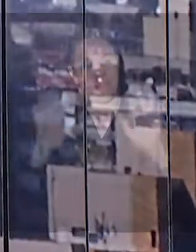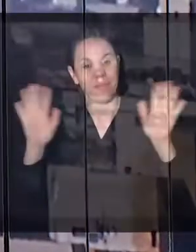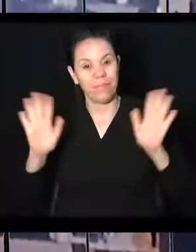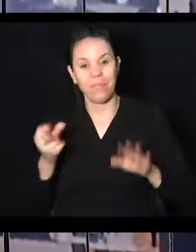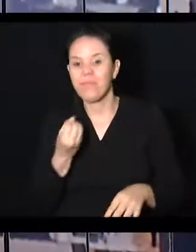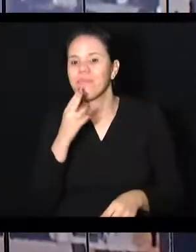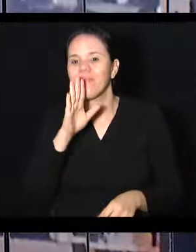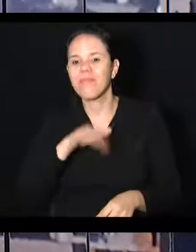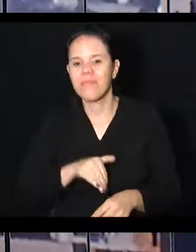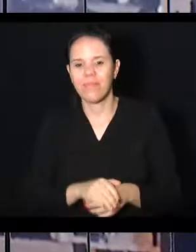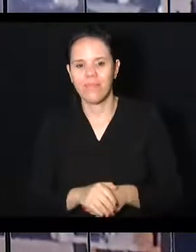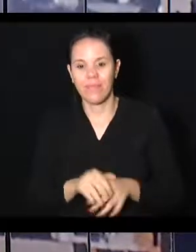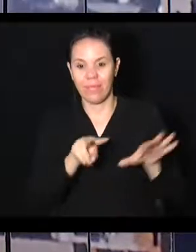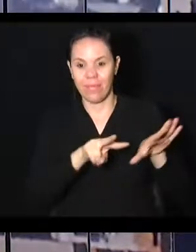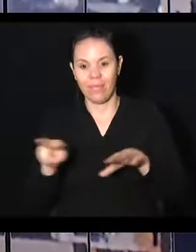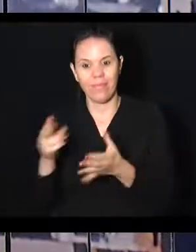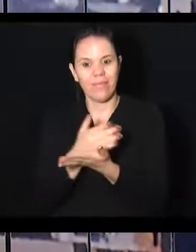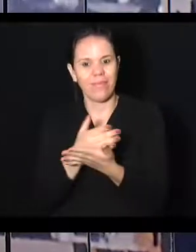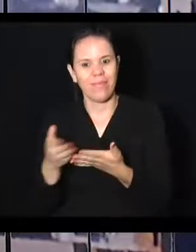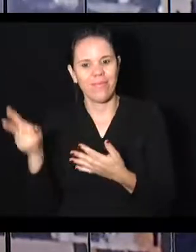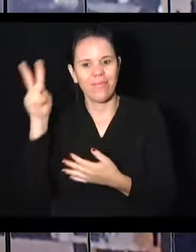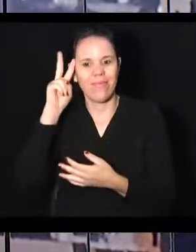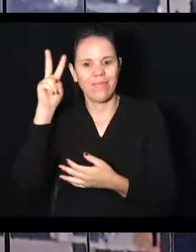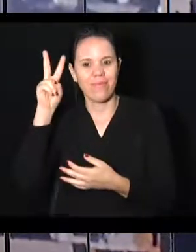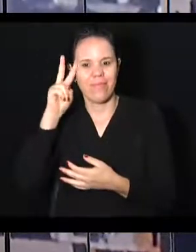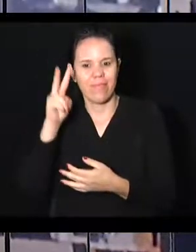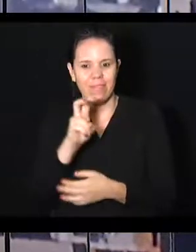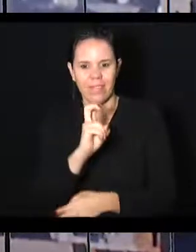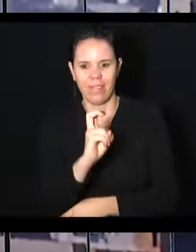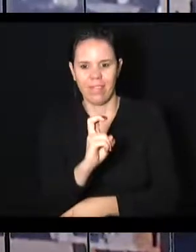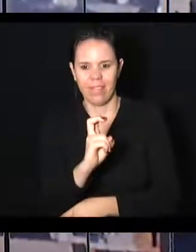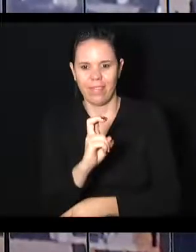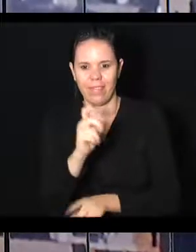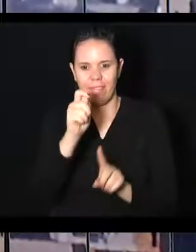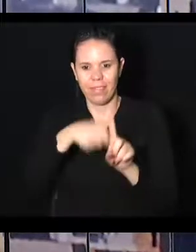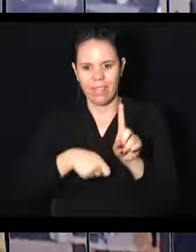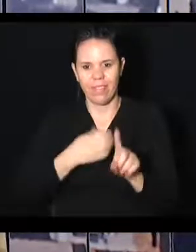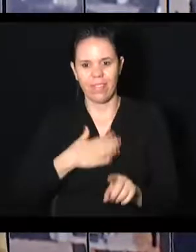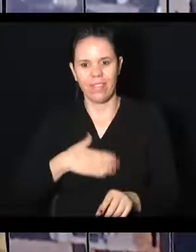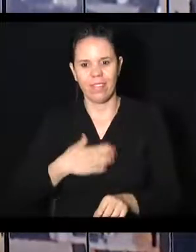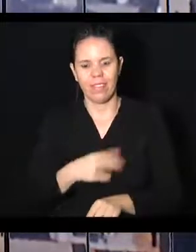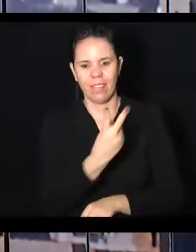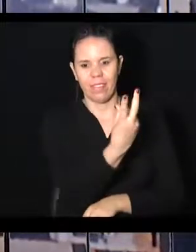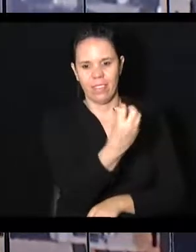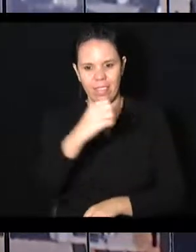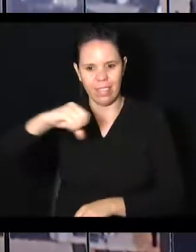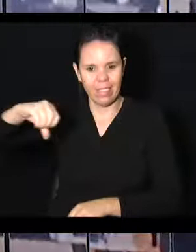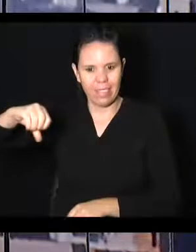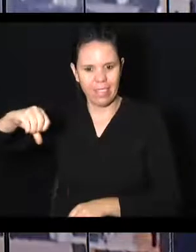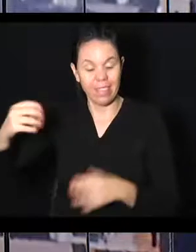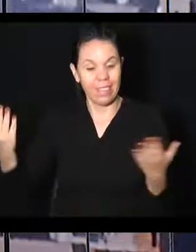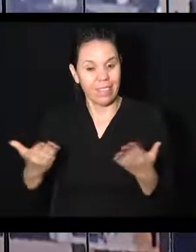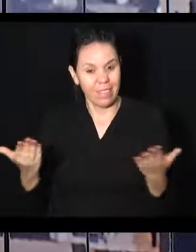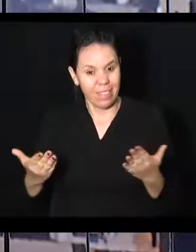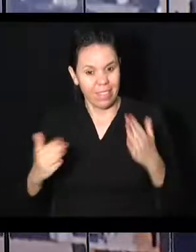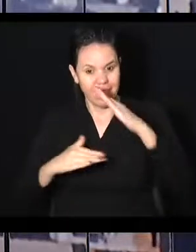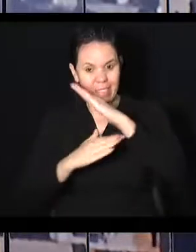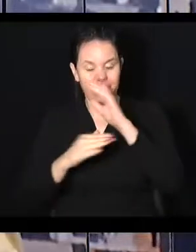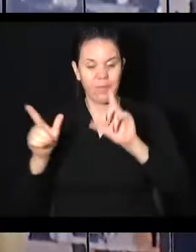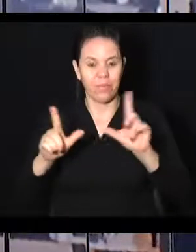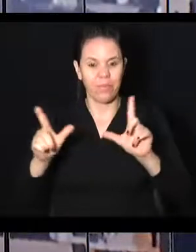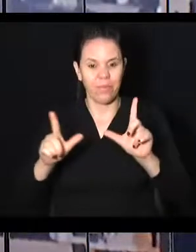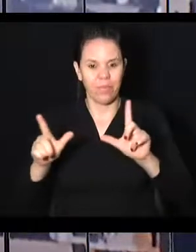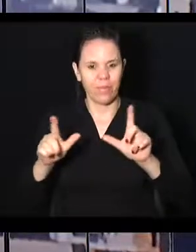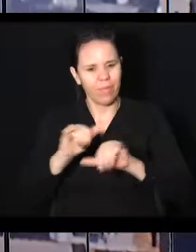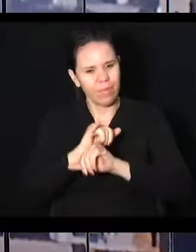Olá, boa tarde. Semana começando, segunda-feira, dia 5 de agosto de 2019. Está no ar o Jornal Câmara